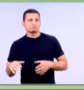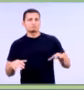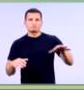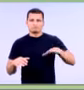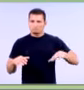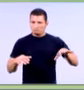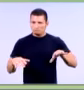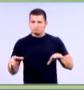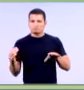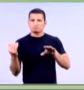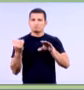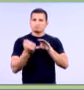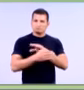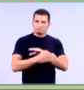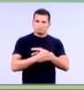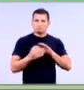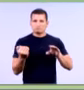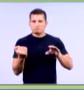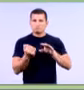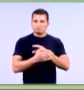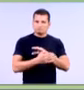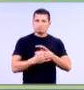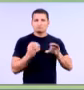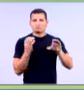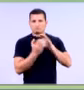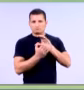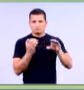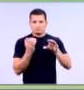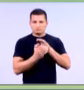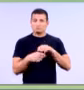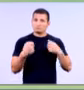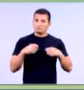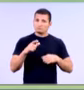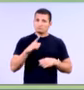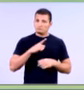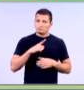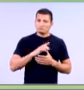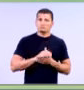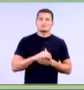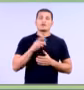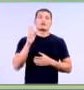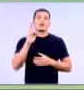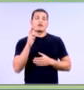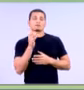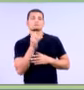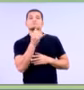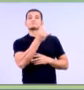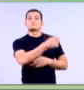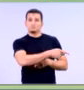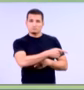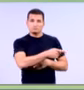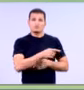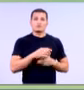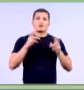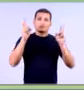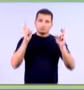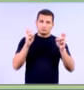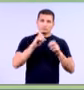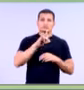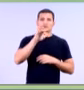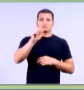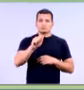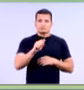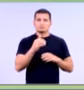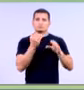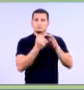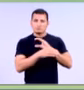mesma instituição. E precisa possuir estes elementos: destinatário, emissor, o assunto, a data, a mensagem em